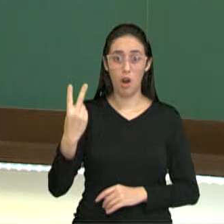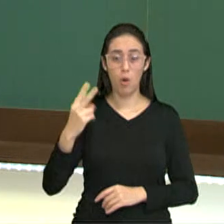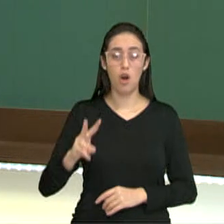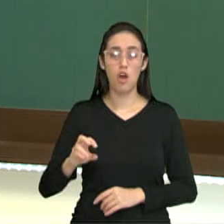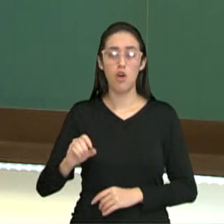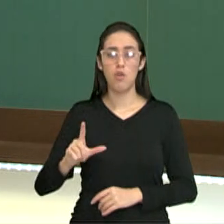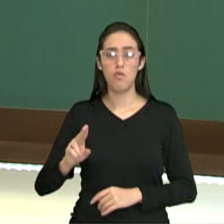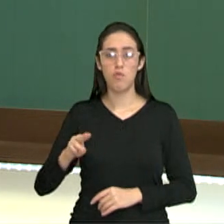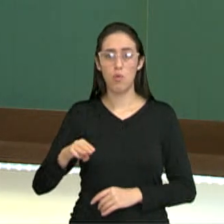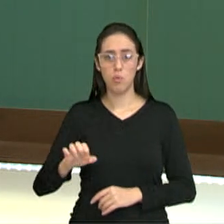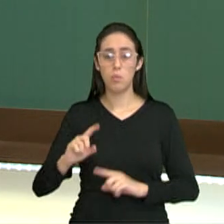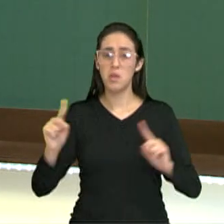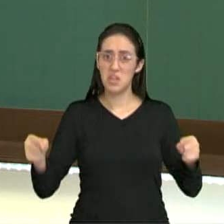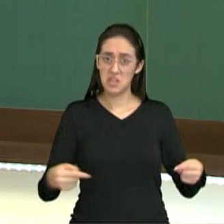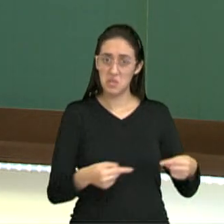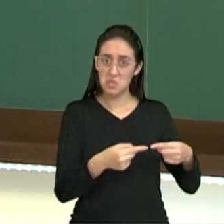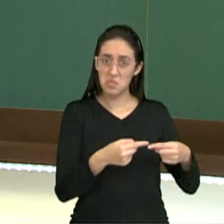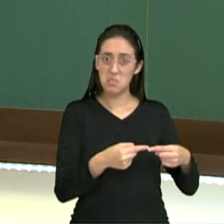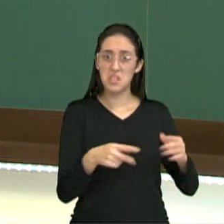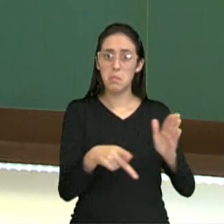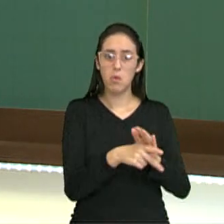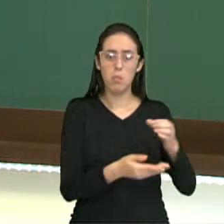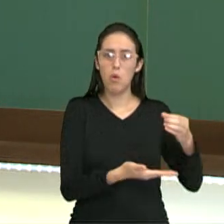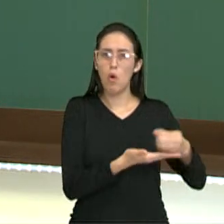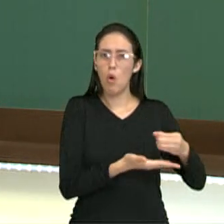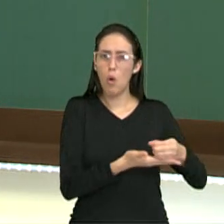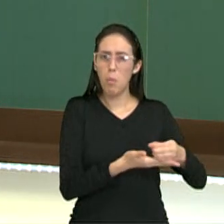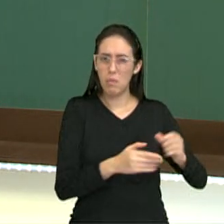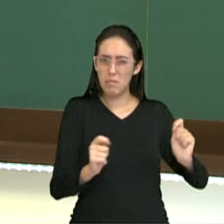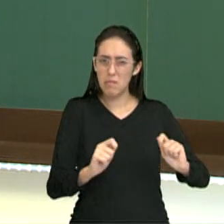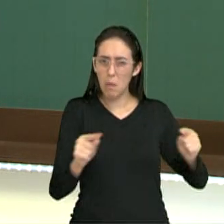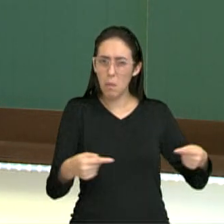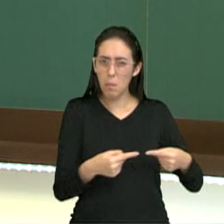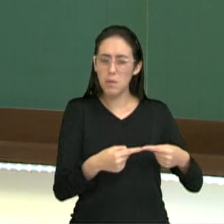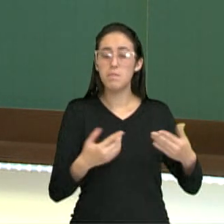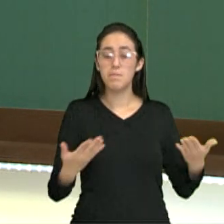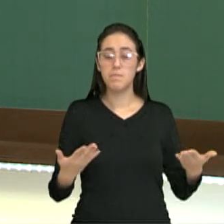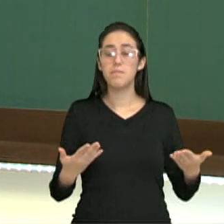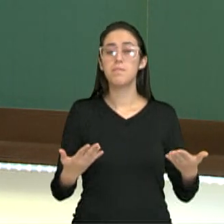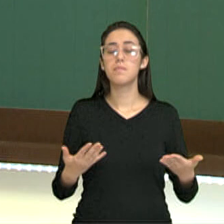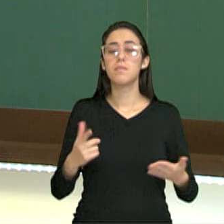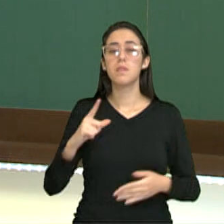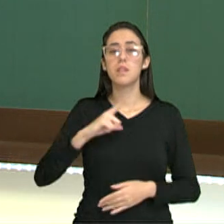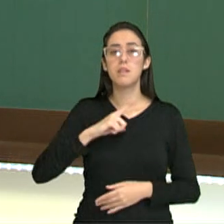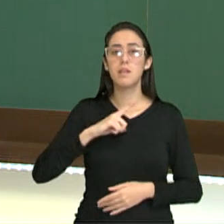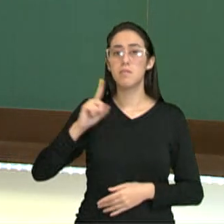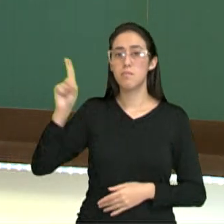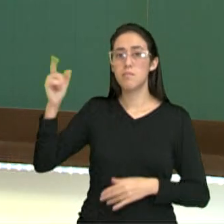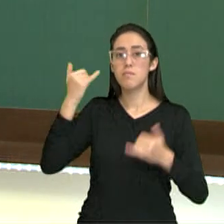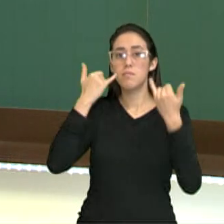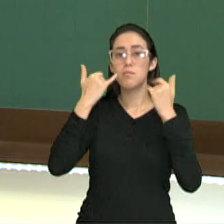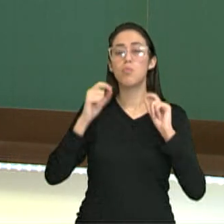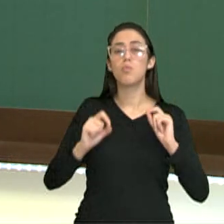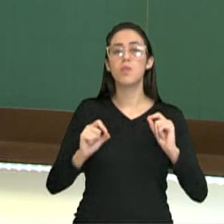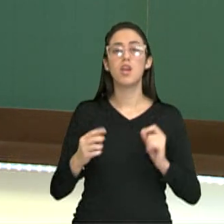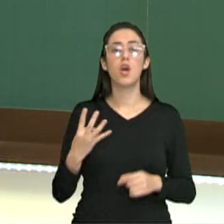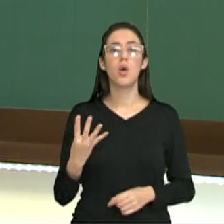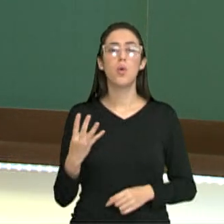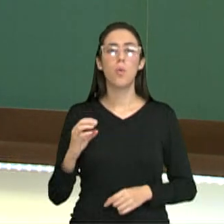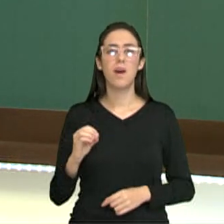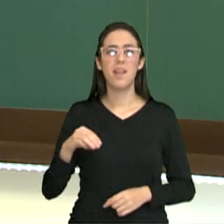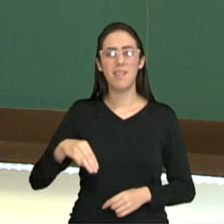correspondia ao valor da capacidade do copinho. No caso, o volume da capacidade que foi dado aqui era de